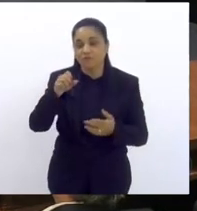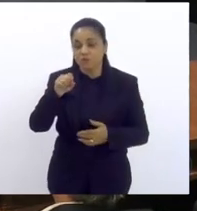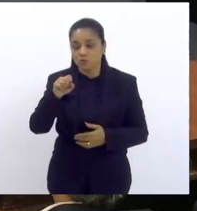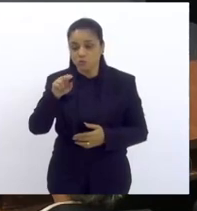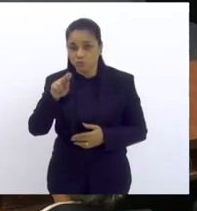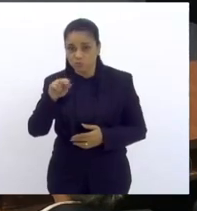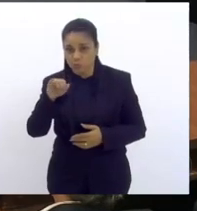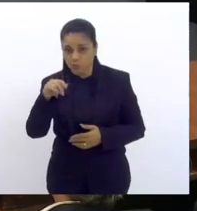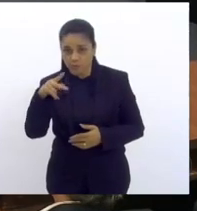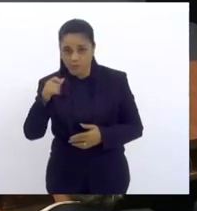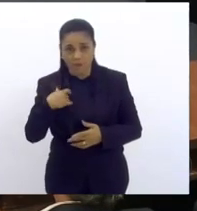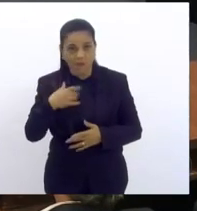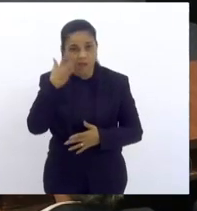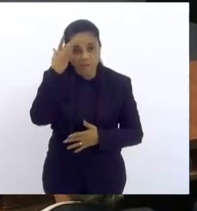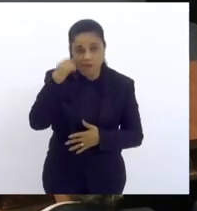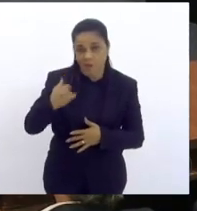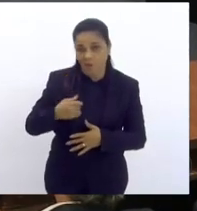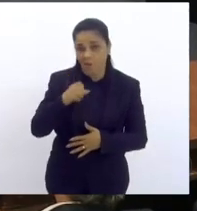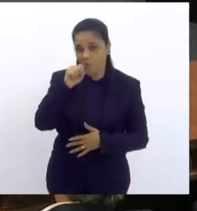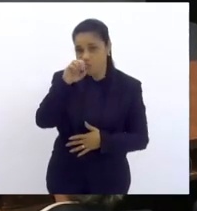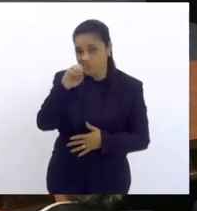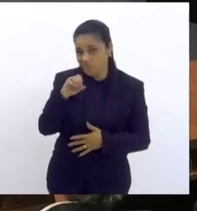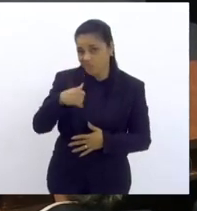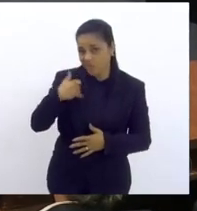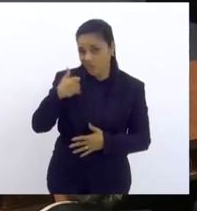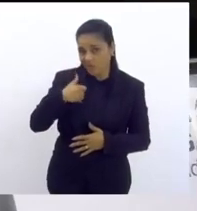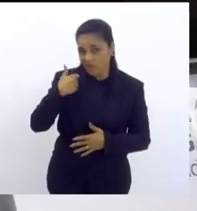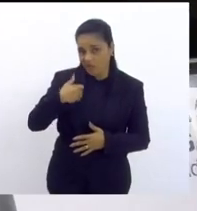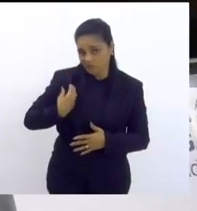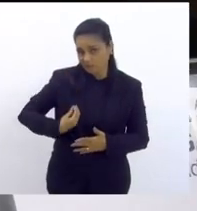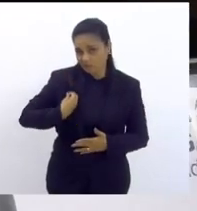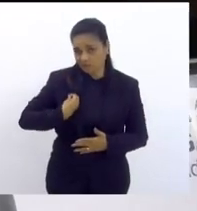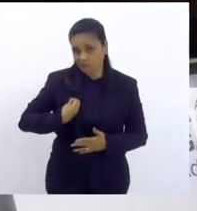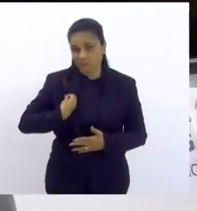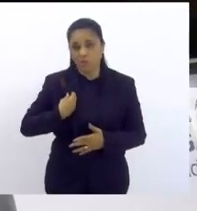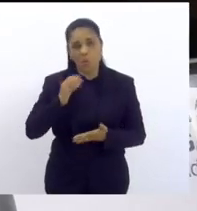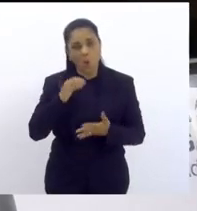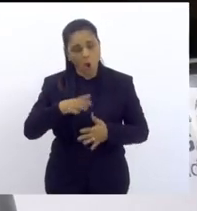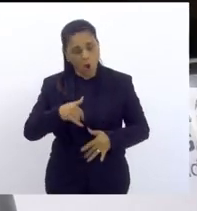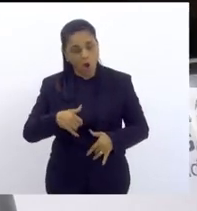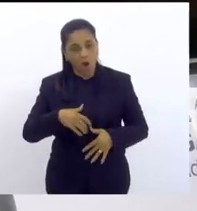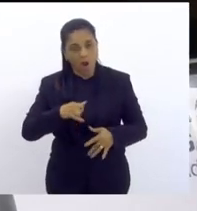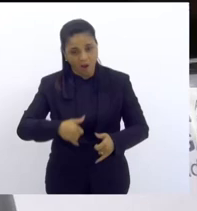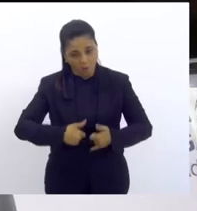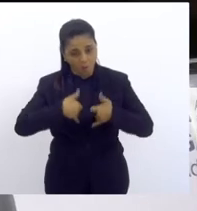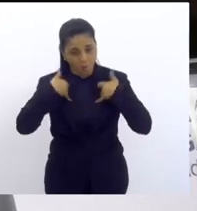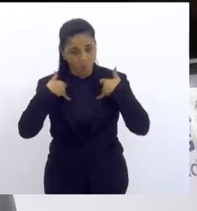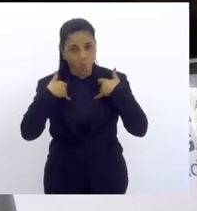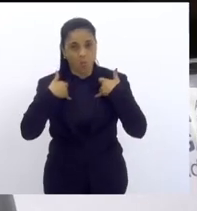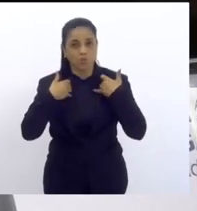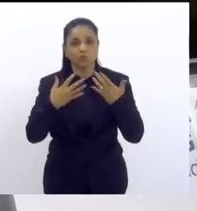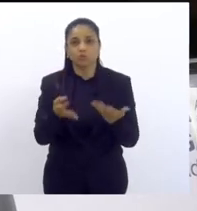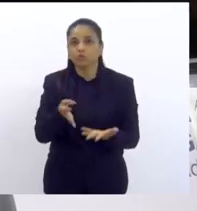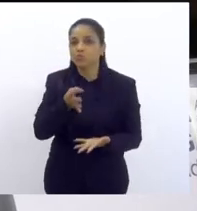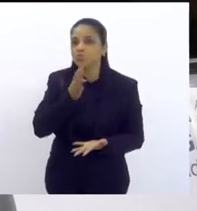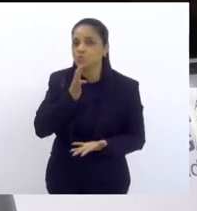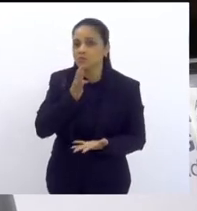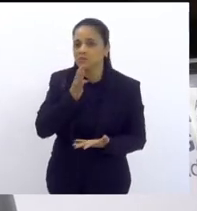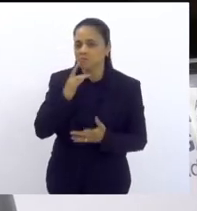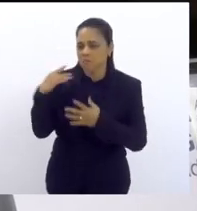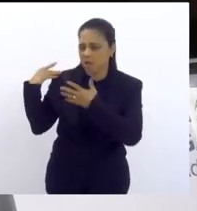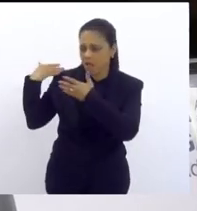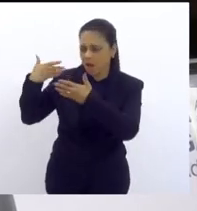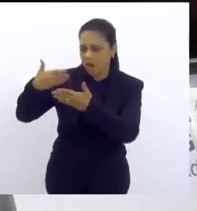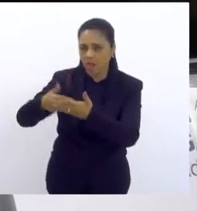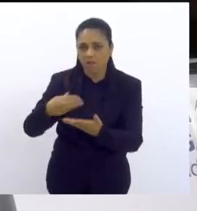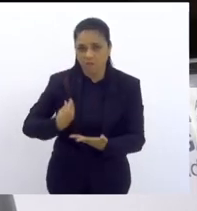comemora 80 anos de existência eu tenho a honra de afirmar que conheci ao longo da minha vida todos